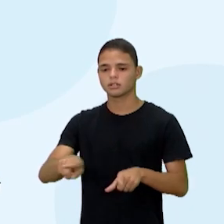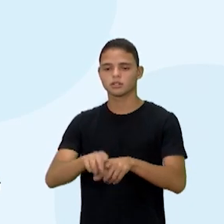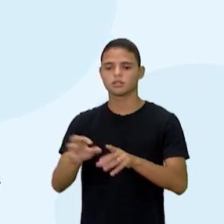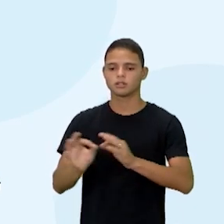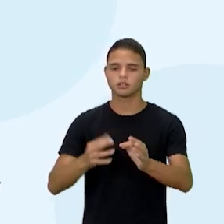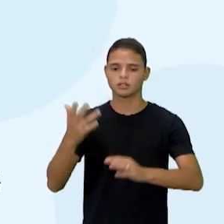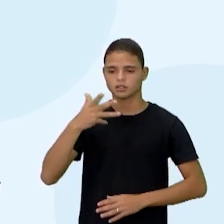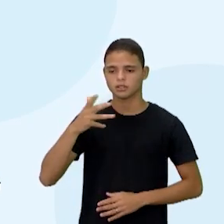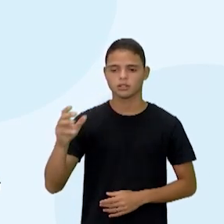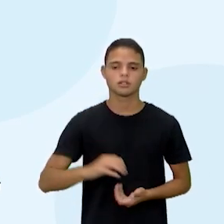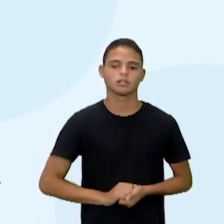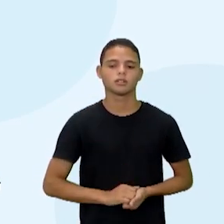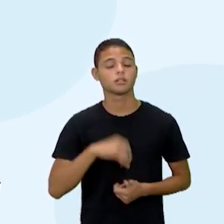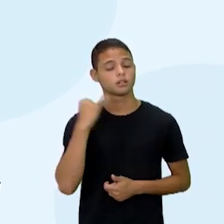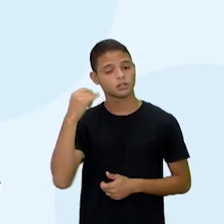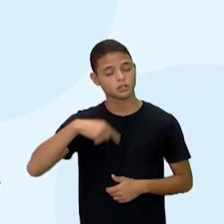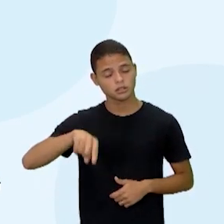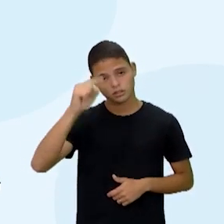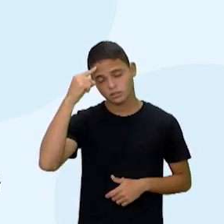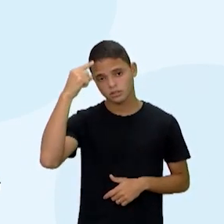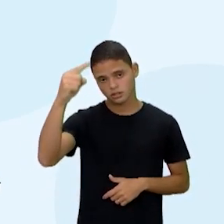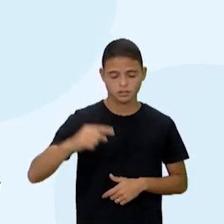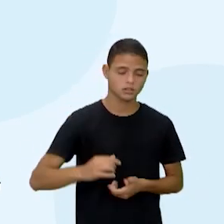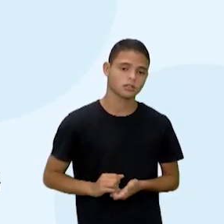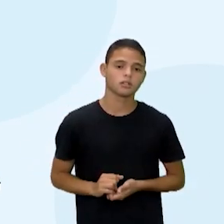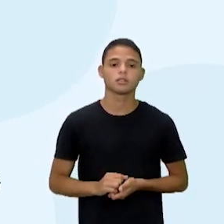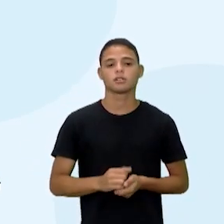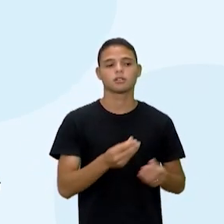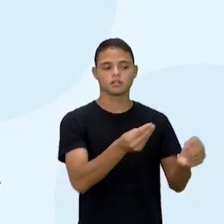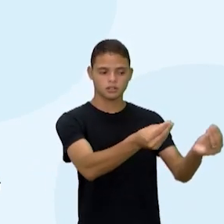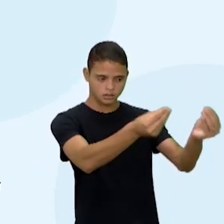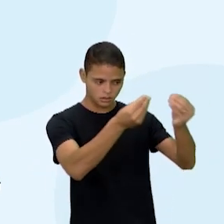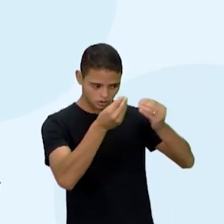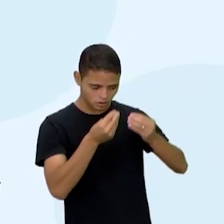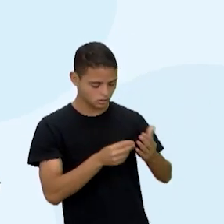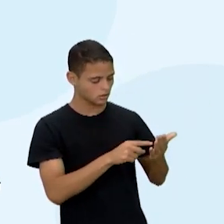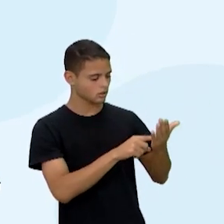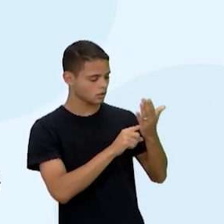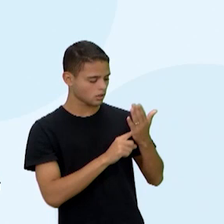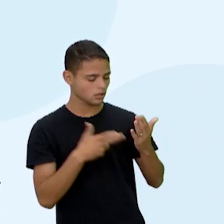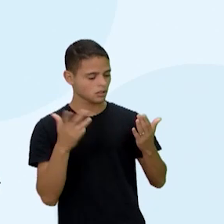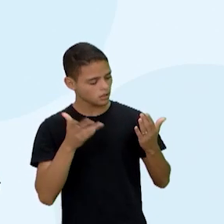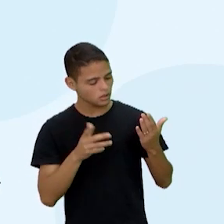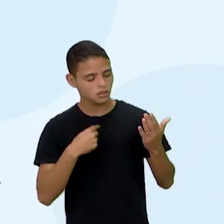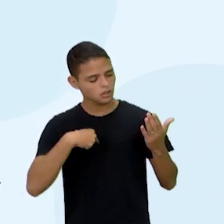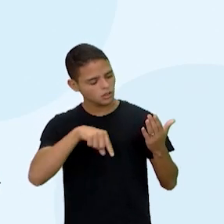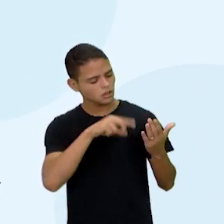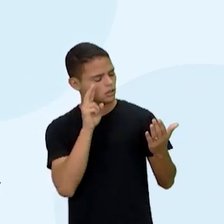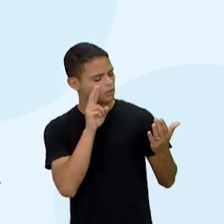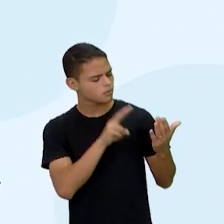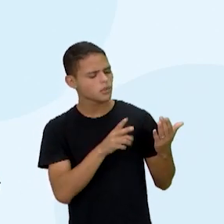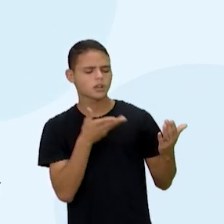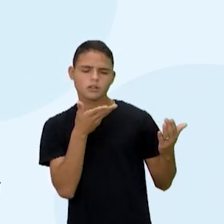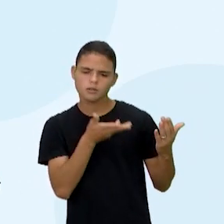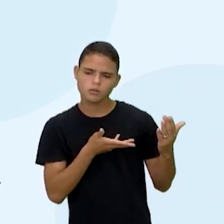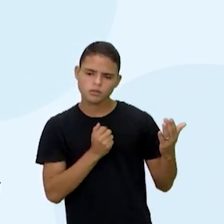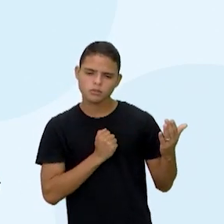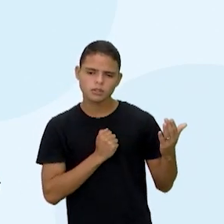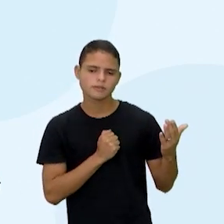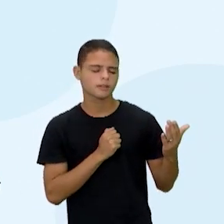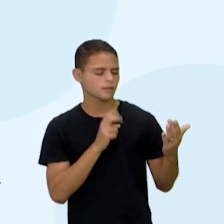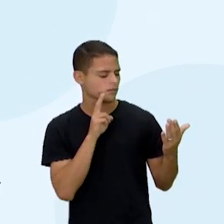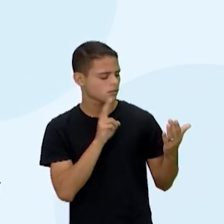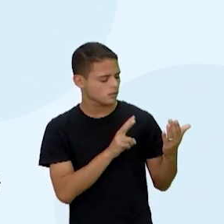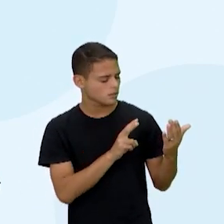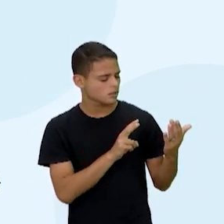de aceleração, né? Então, é importante a gente pensar que quando a gente receber um processo de aceleração, vamos olhar com cuidado, porque